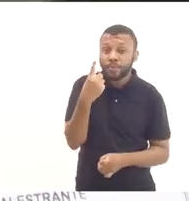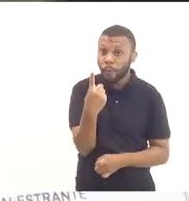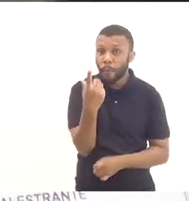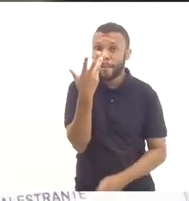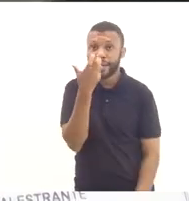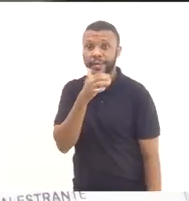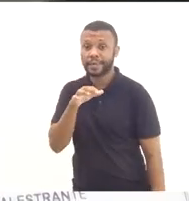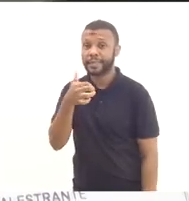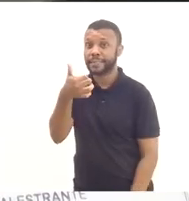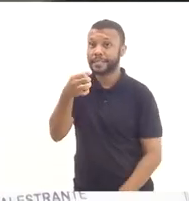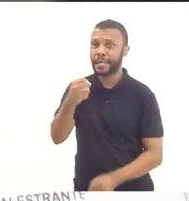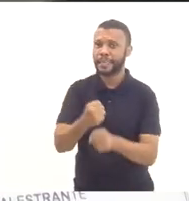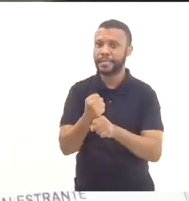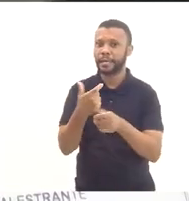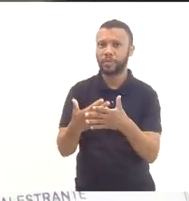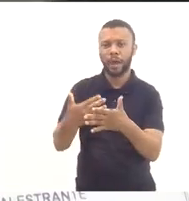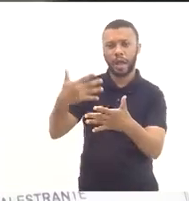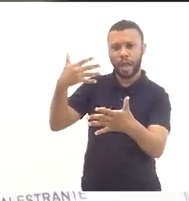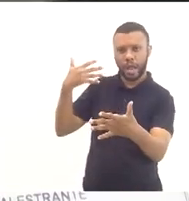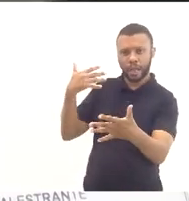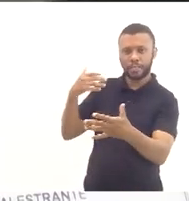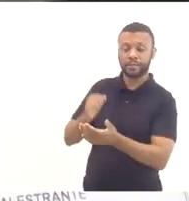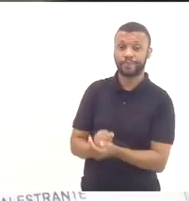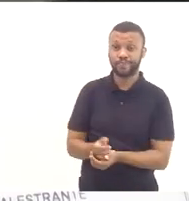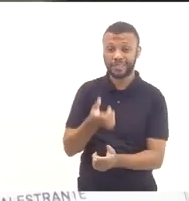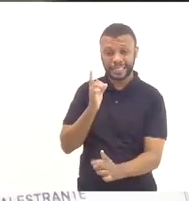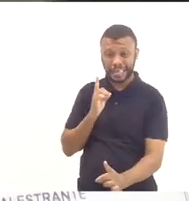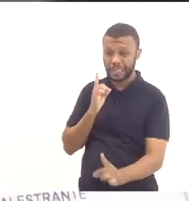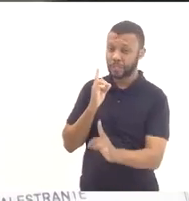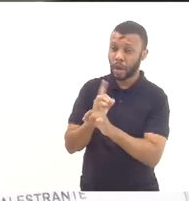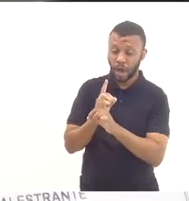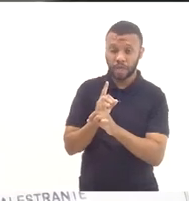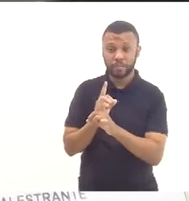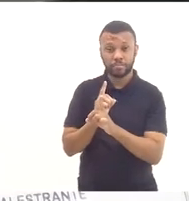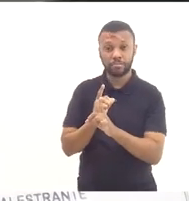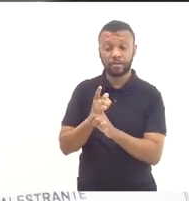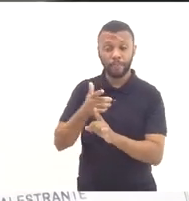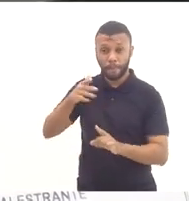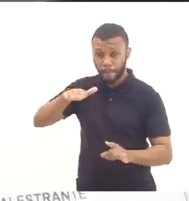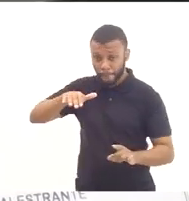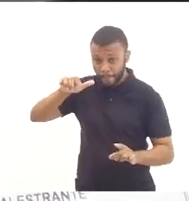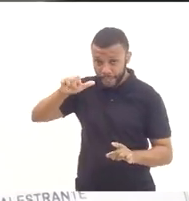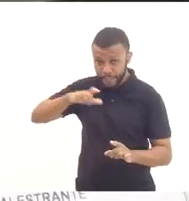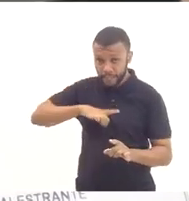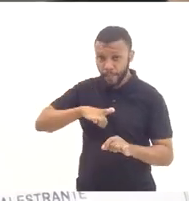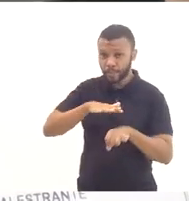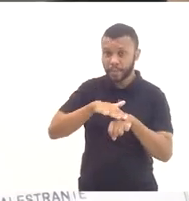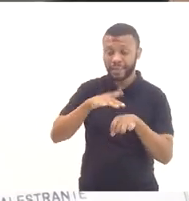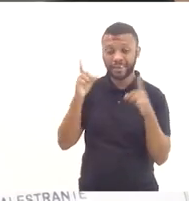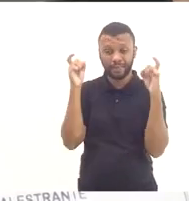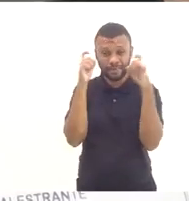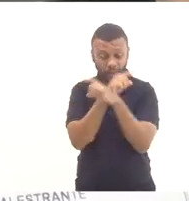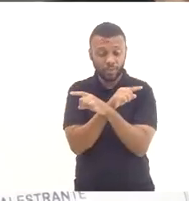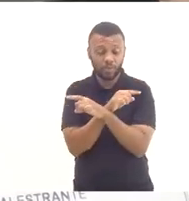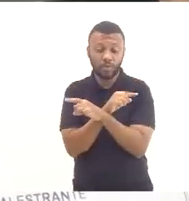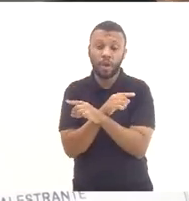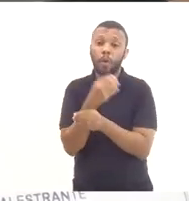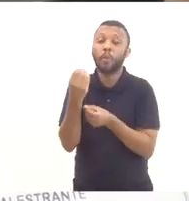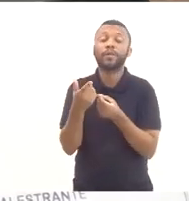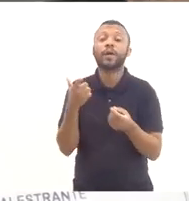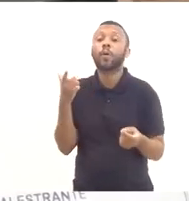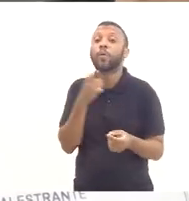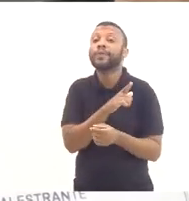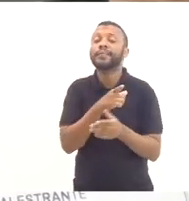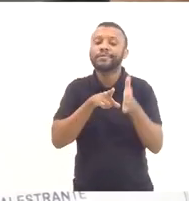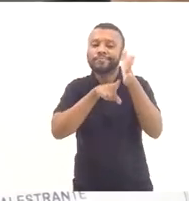o forno foi me dá sorte diagnóstico para quem é a mãe de pessoa com doença Rara talvez você Sentado aí tem noção do quanto é difícil conseguir um diagnóstico no Brasil